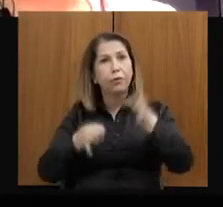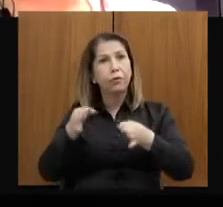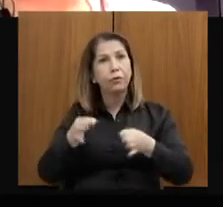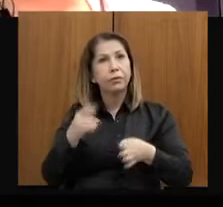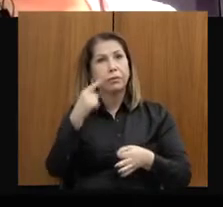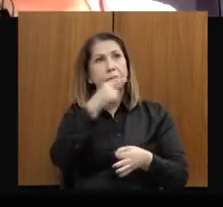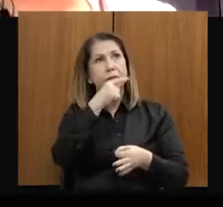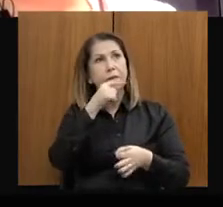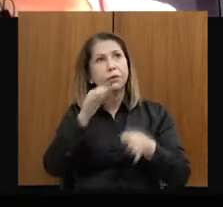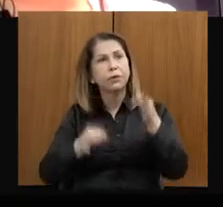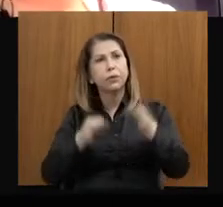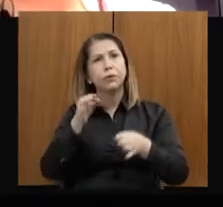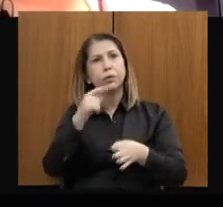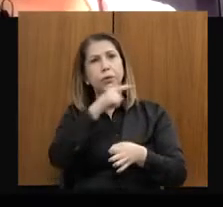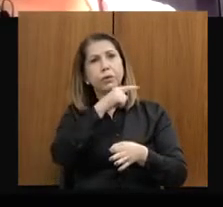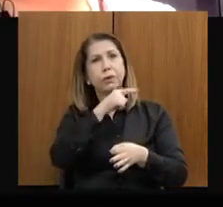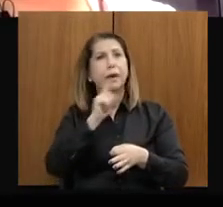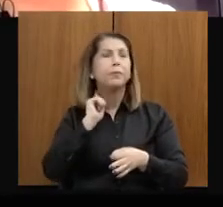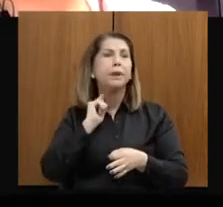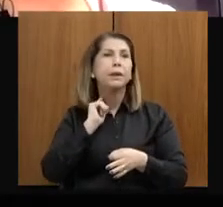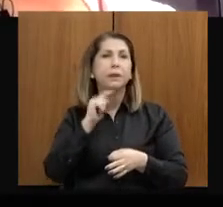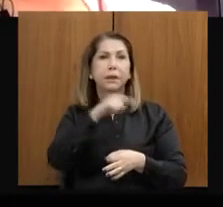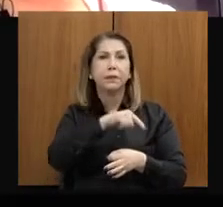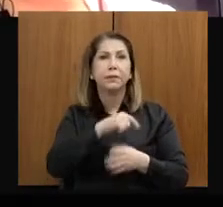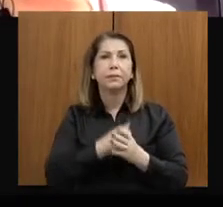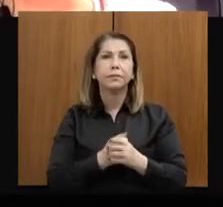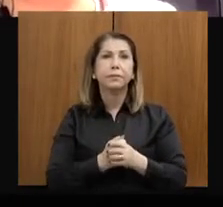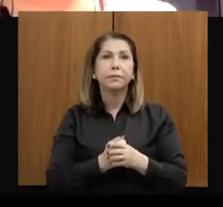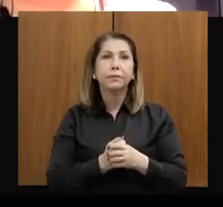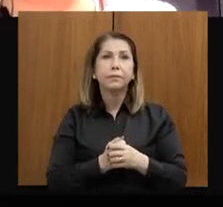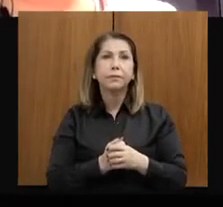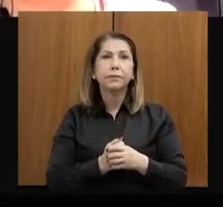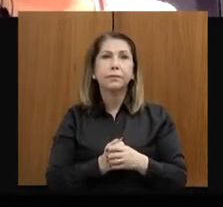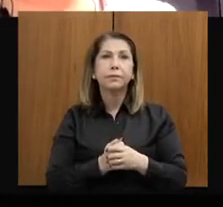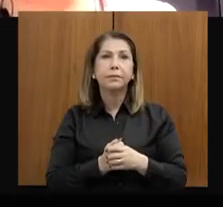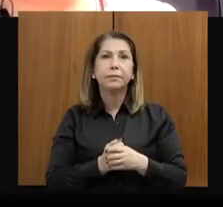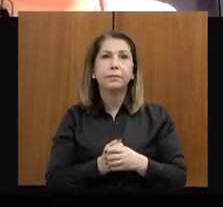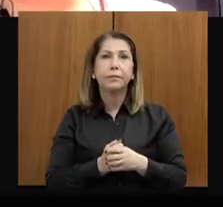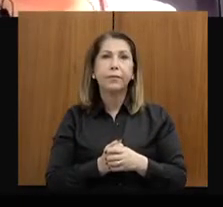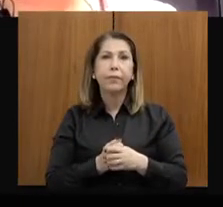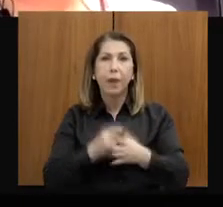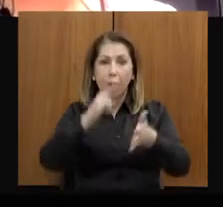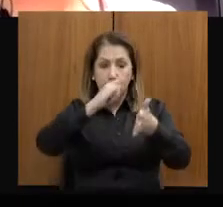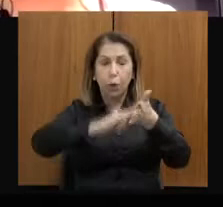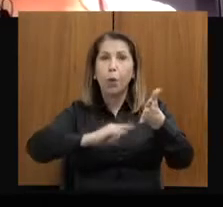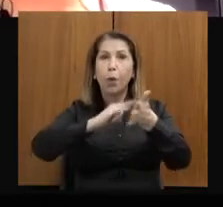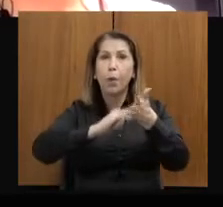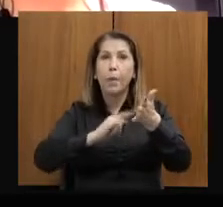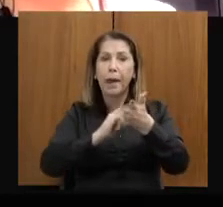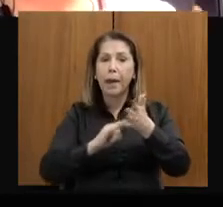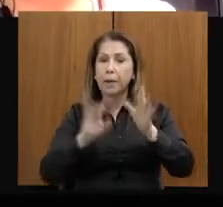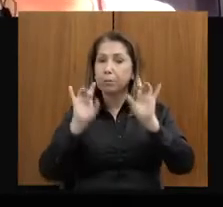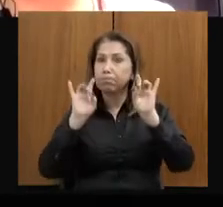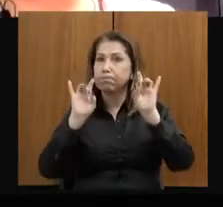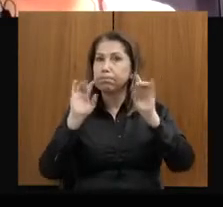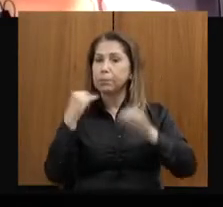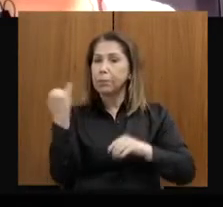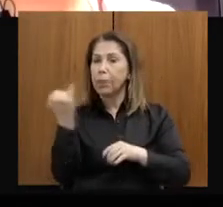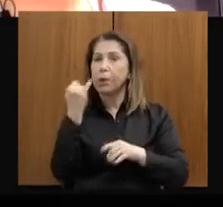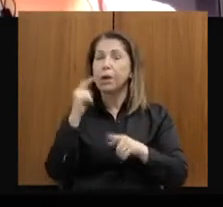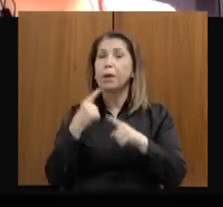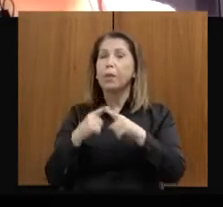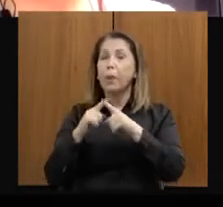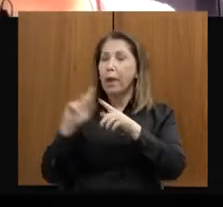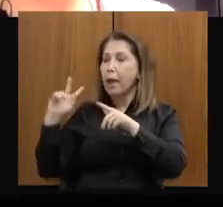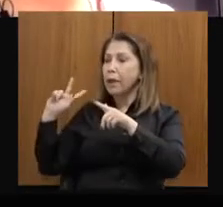de Justiça de Minas Gerais e o documento preciosíssimos que nos ajudam a contar nossa história